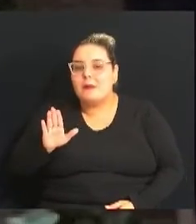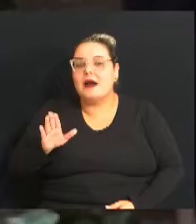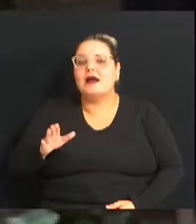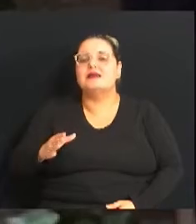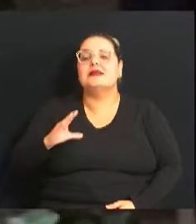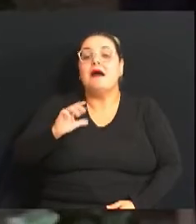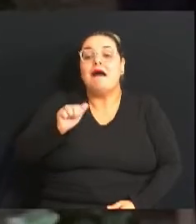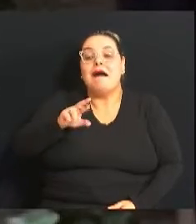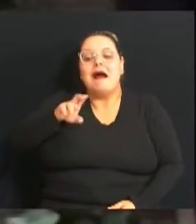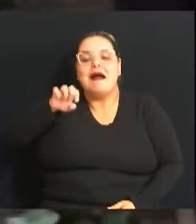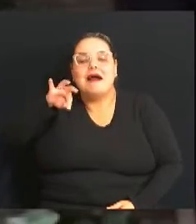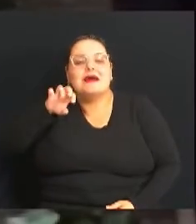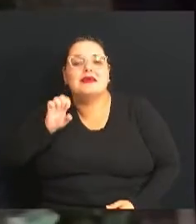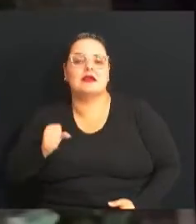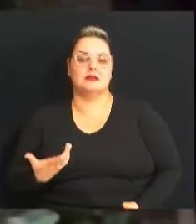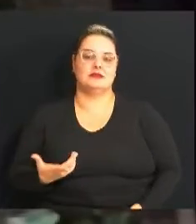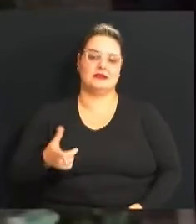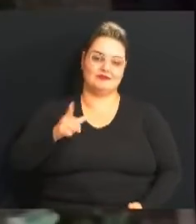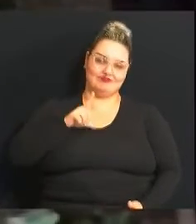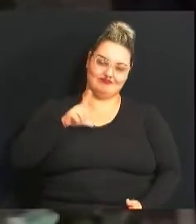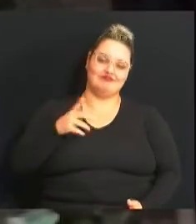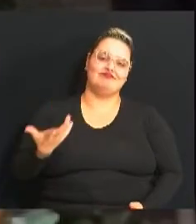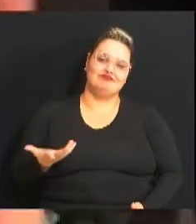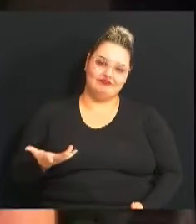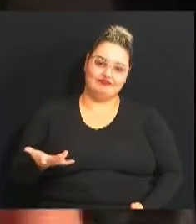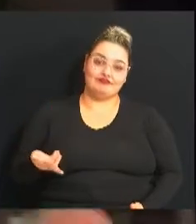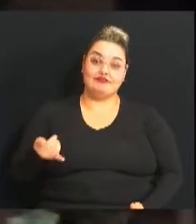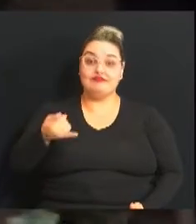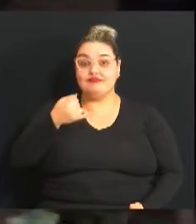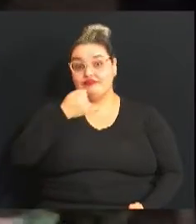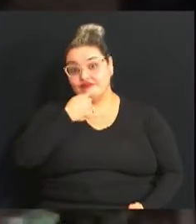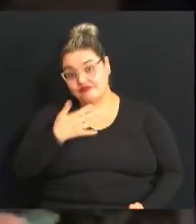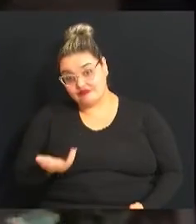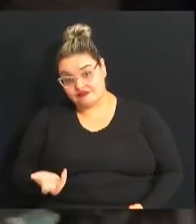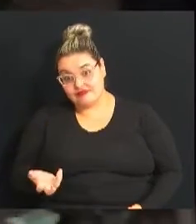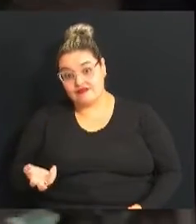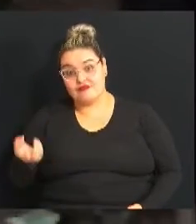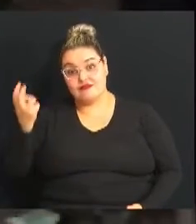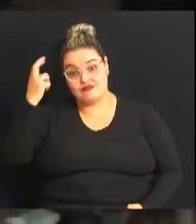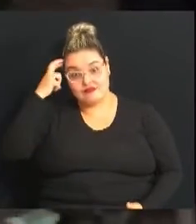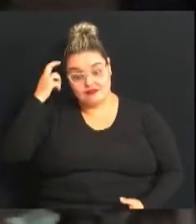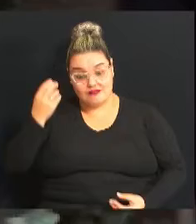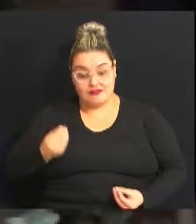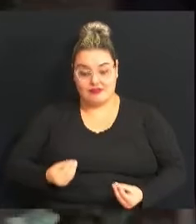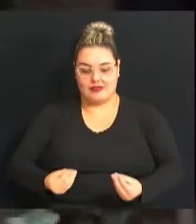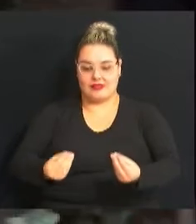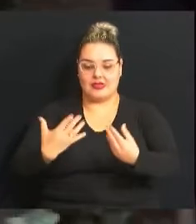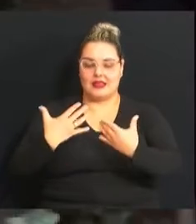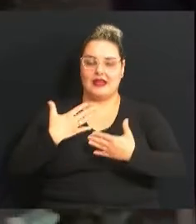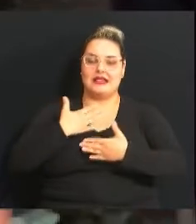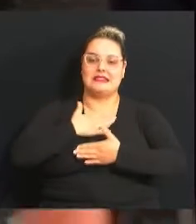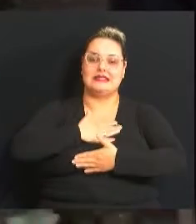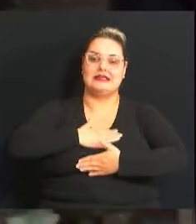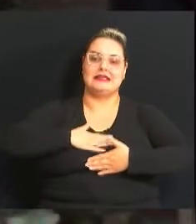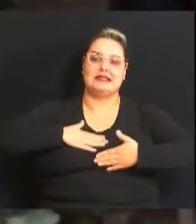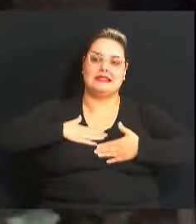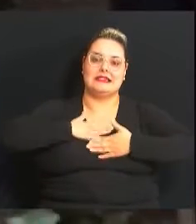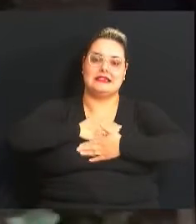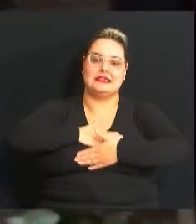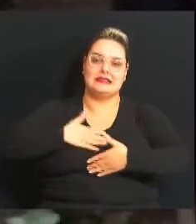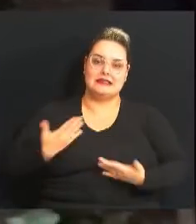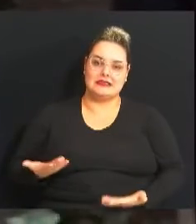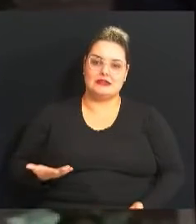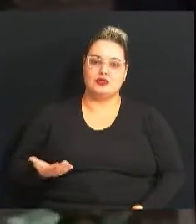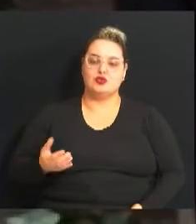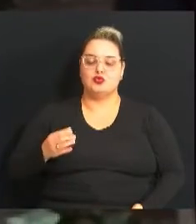nós ficamos. E, infelizmente, a cultura, então, nos oferece satisfações através do